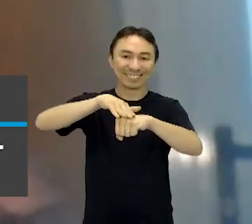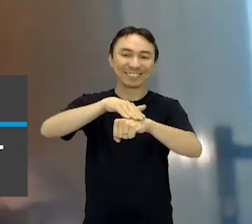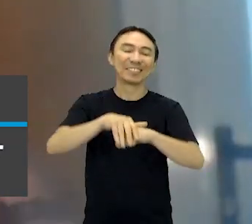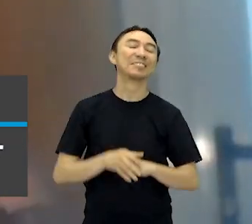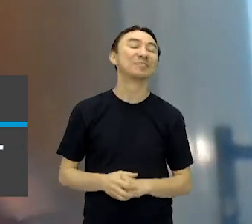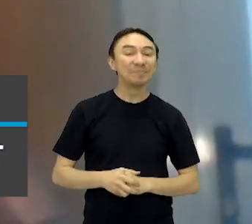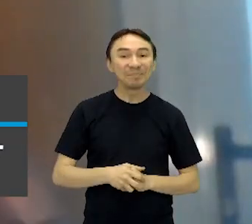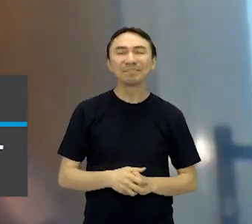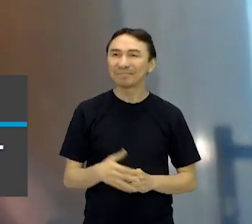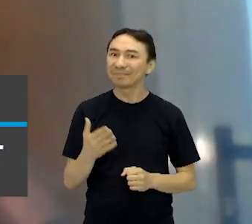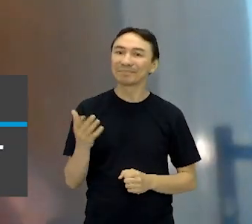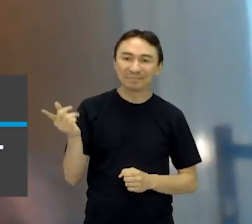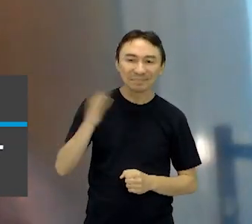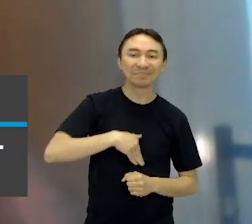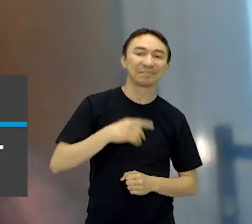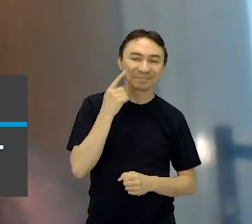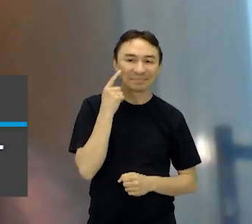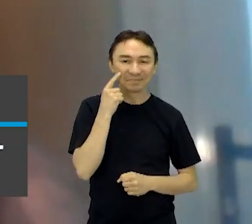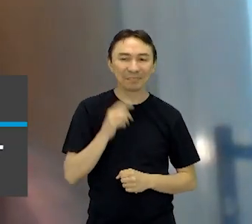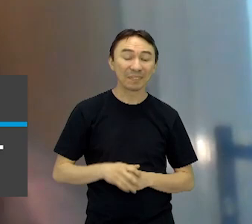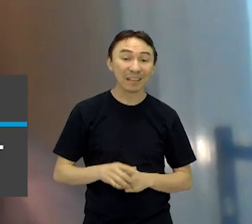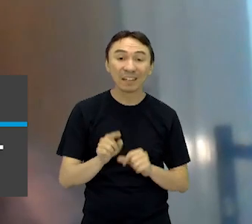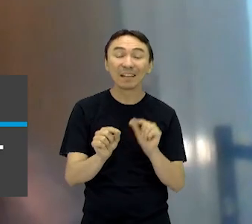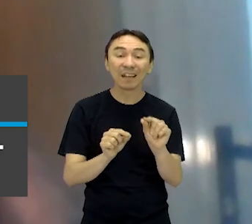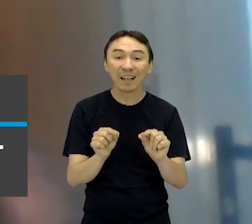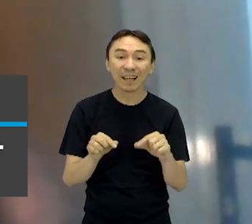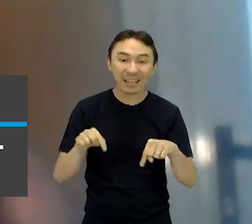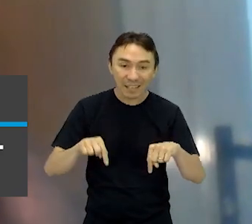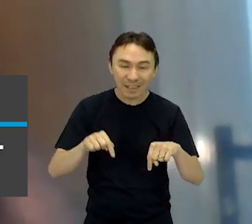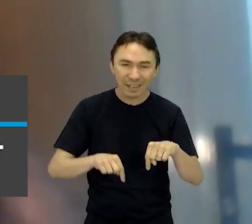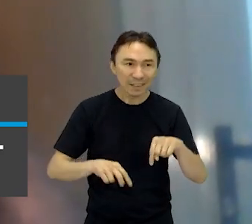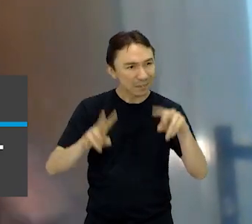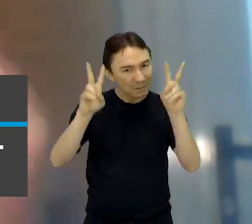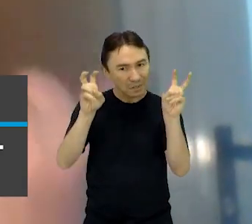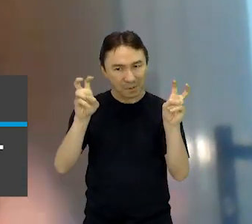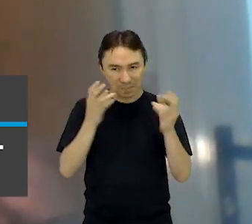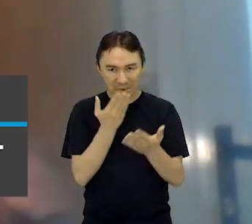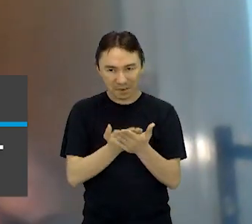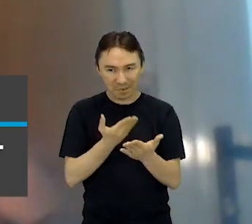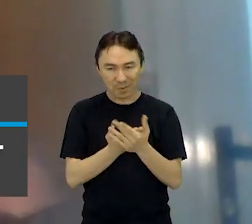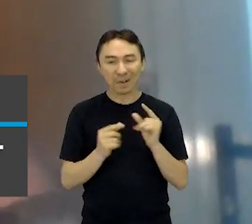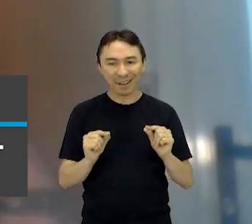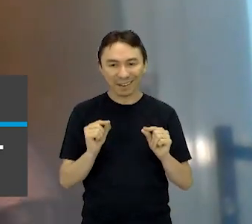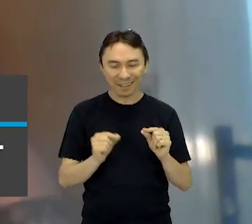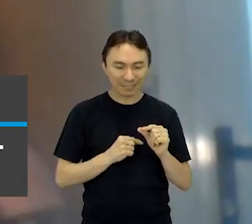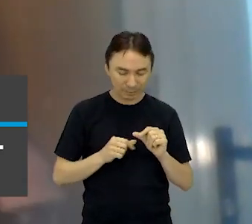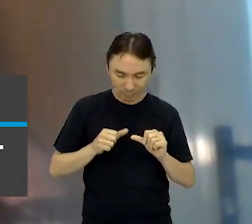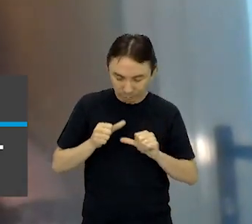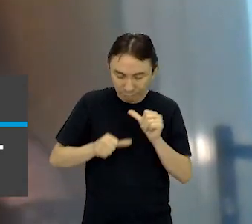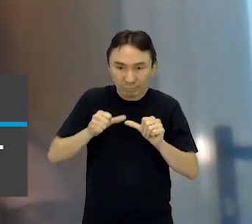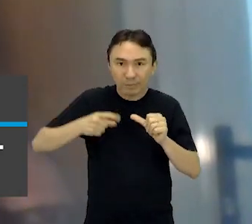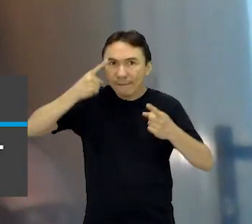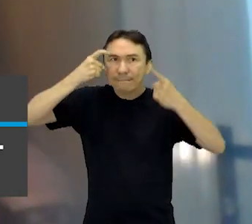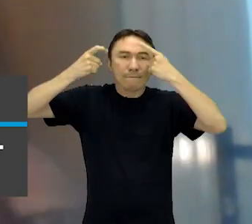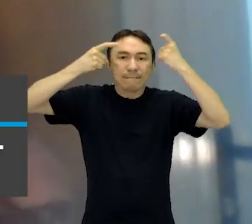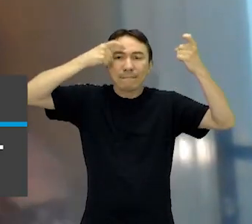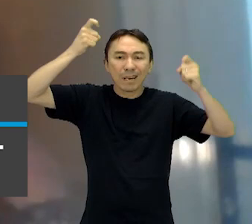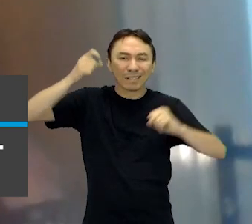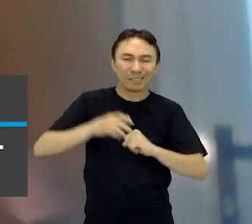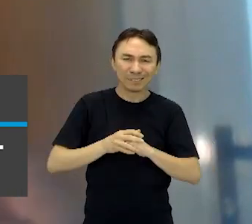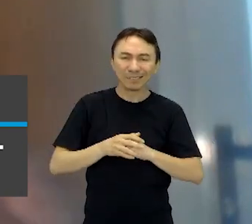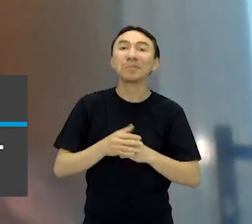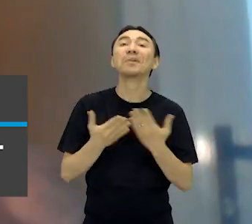lá, meu amigo. Você notou que o título da aula de hoje é Reinventando. E sabe de onde veio essa